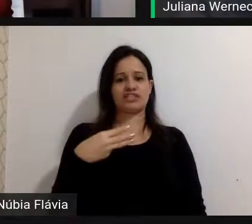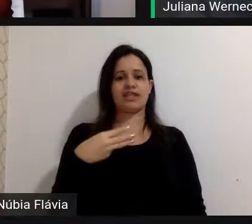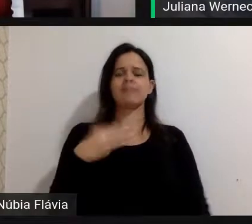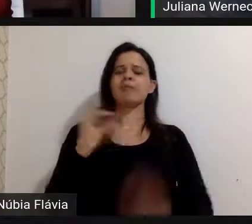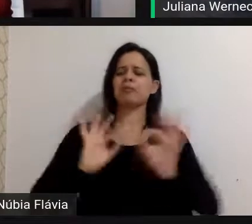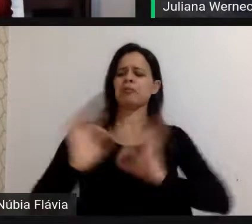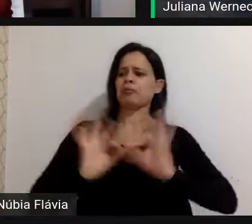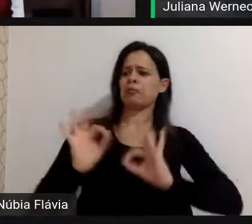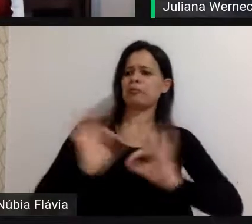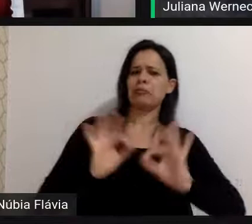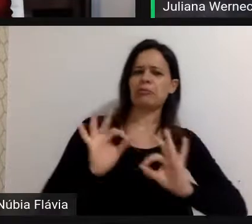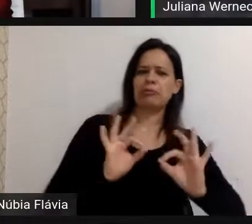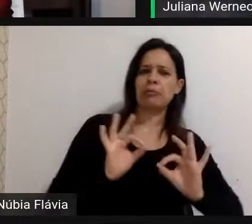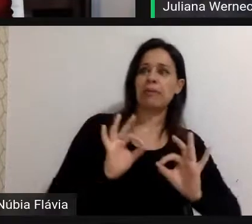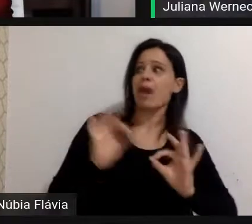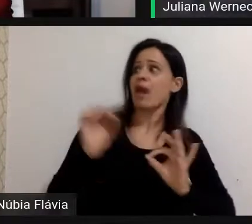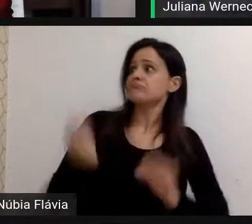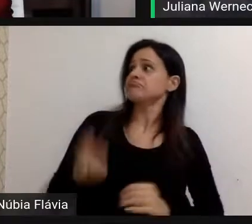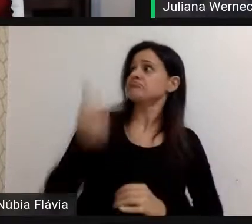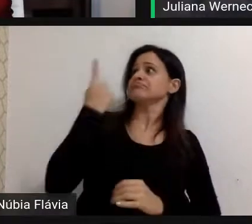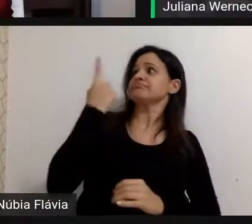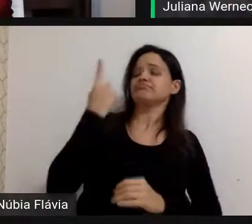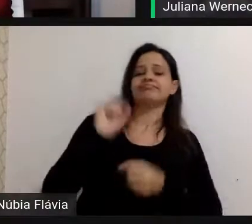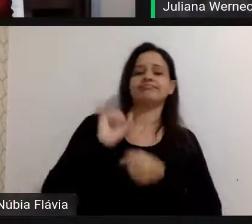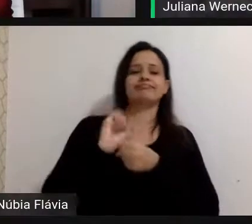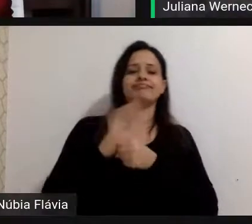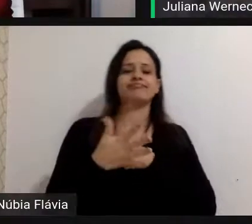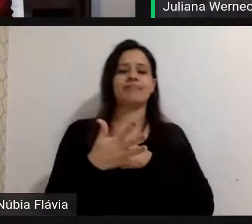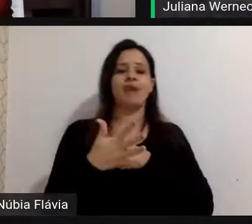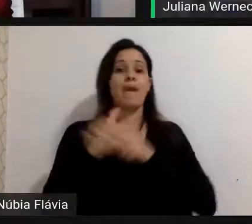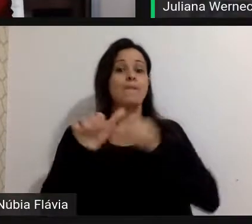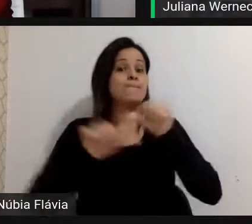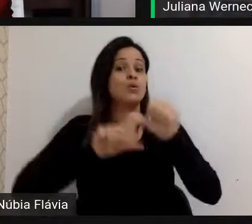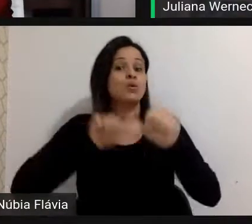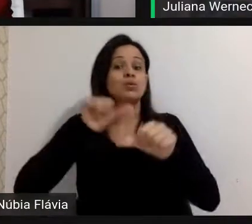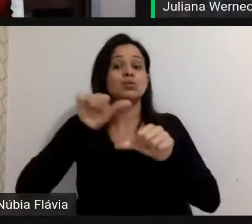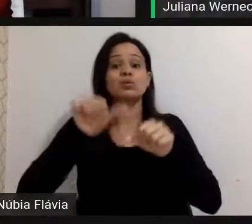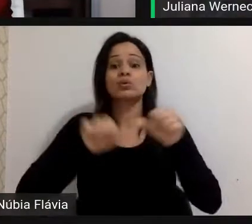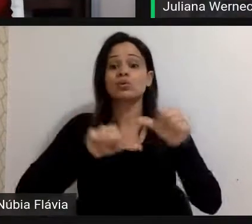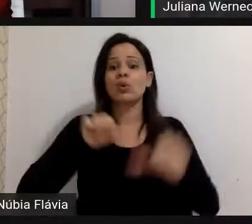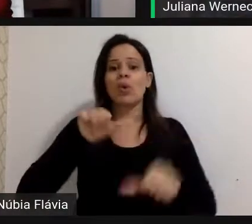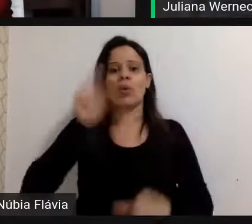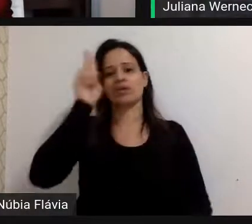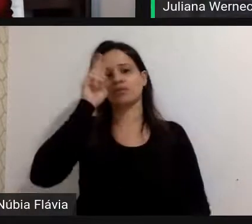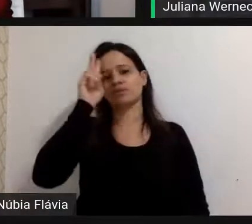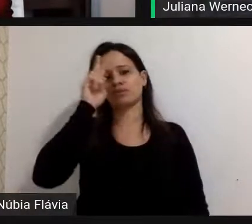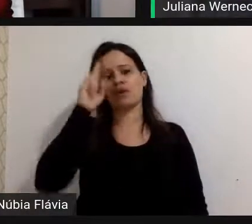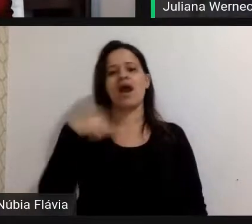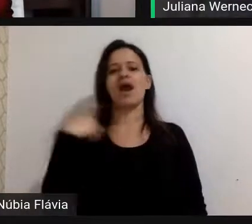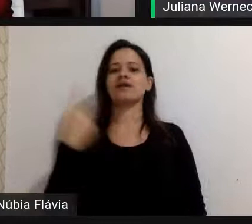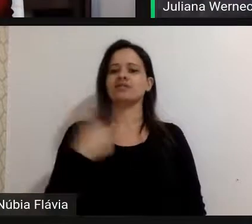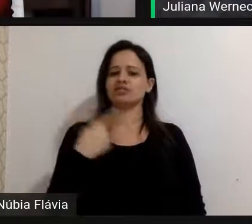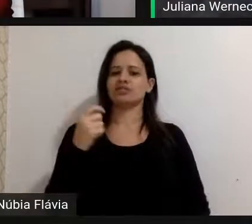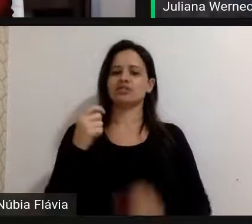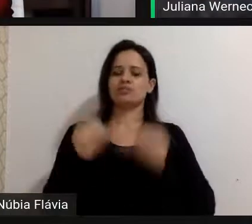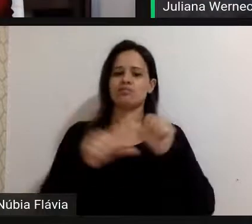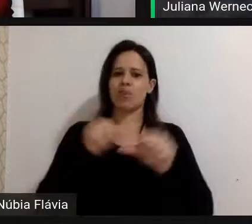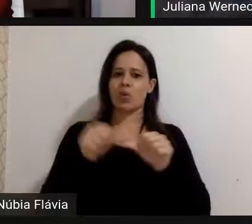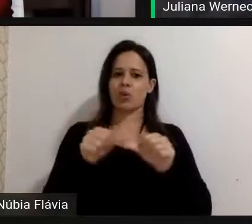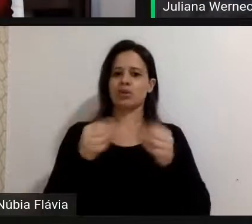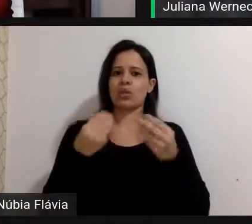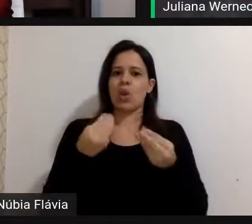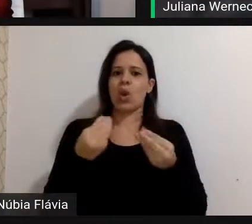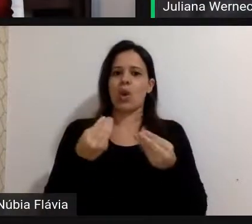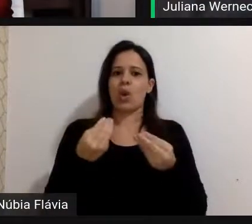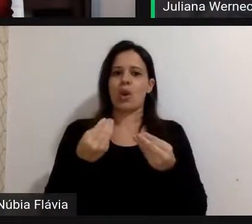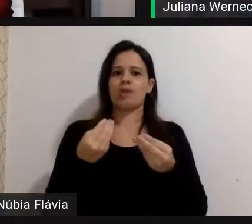vem algo de fora, e muda aí o nosso destino, a nossa história. Então, a gente pode mudar isso? Não. Agora, a gente vai,